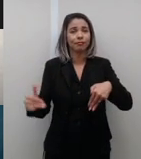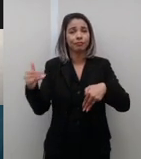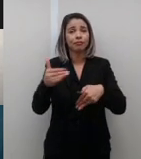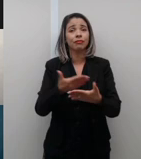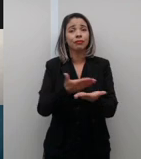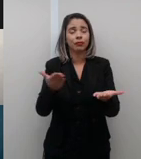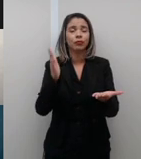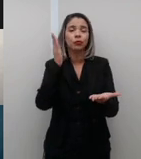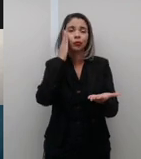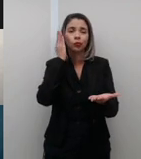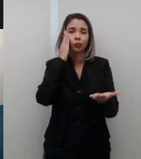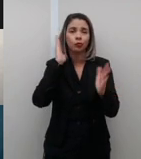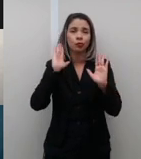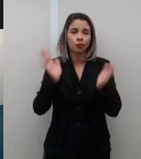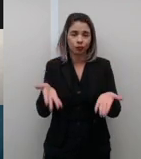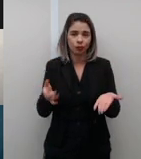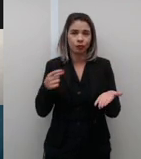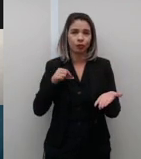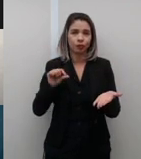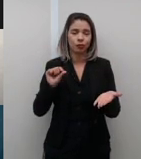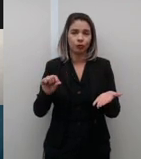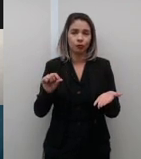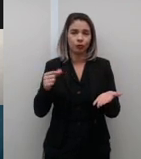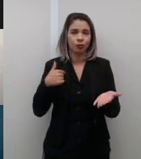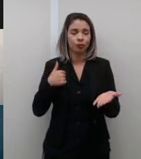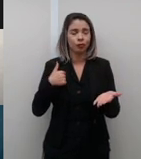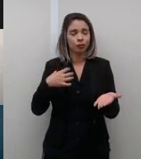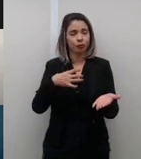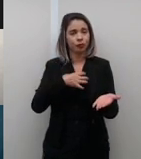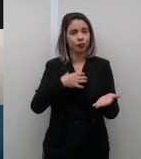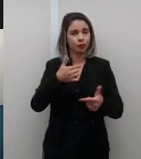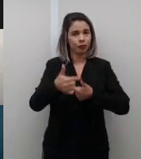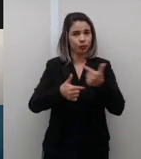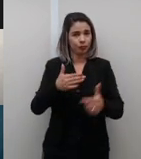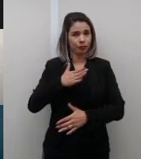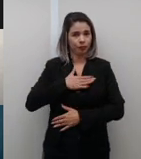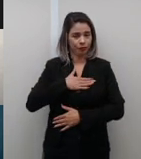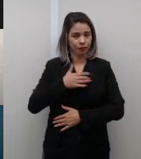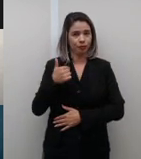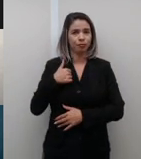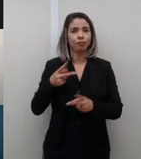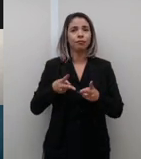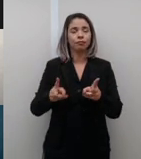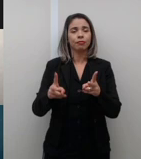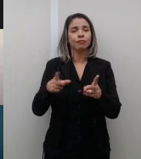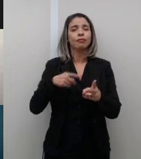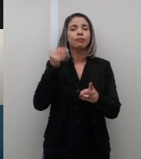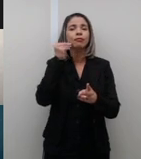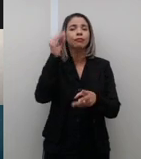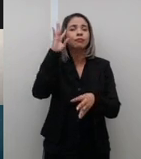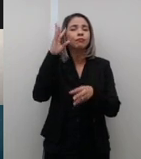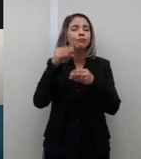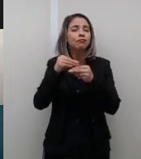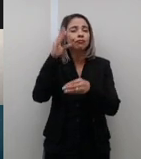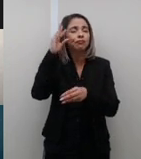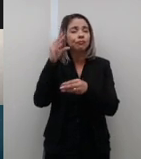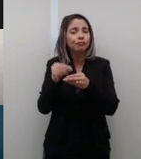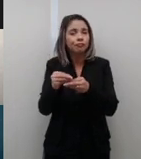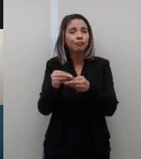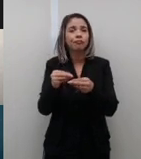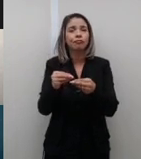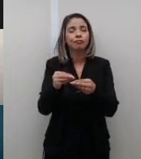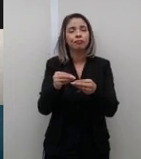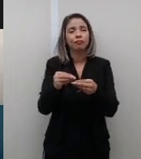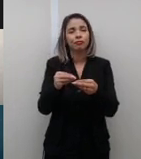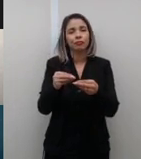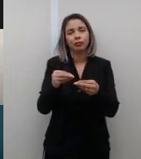sabem que, no meu estilo, eu procuro sempre abreviar, resumir, inclusive sem fazer a leitura do